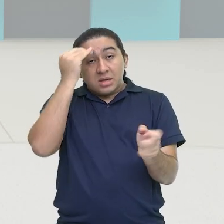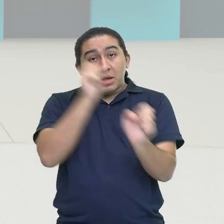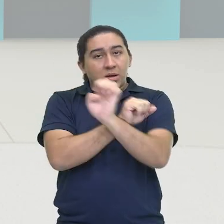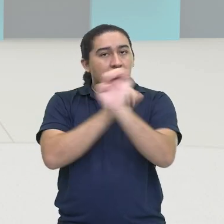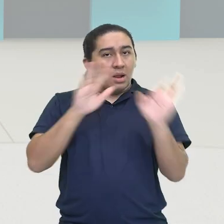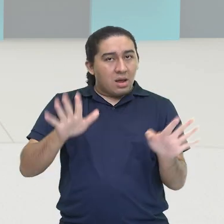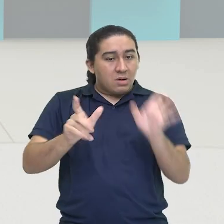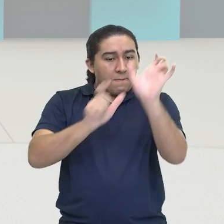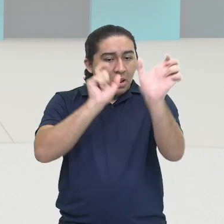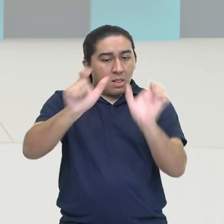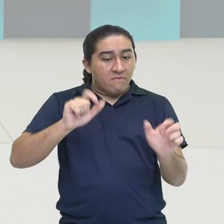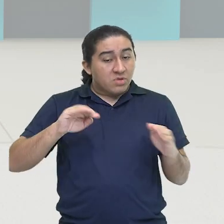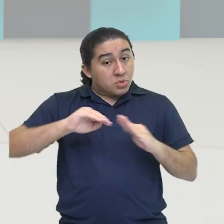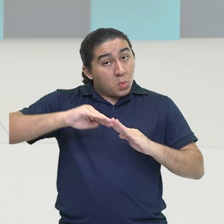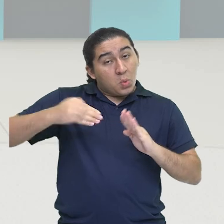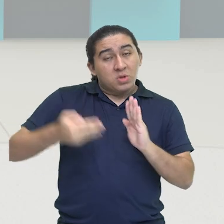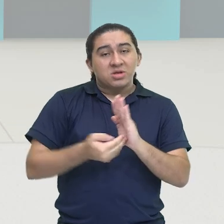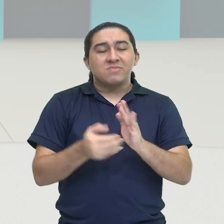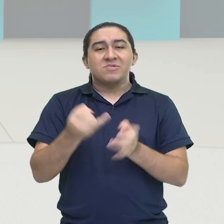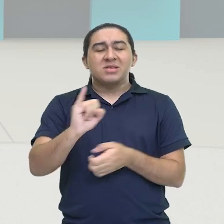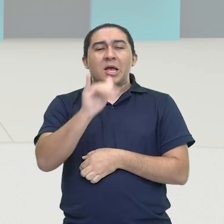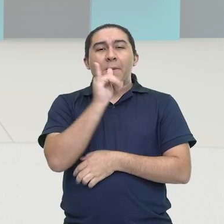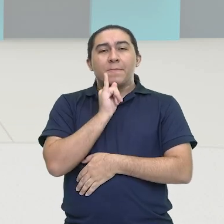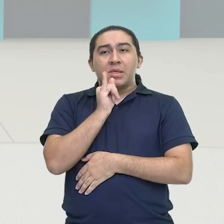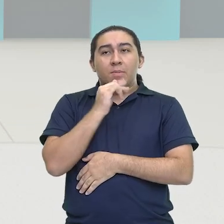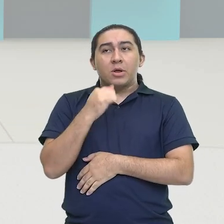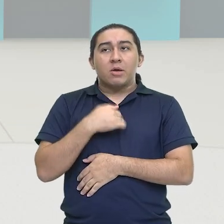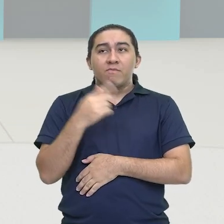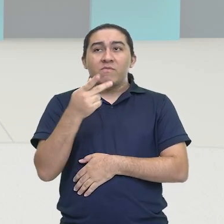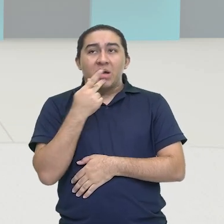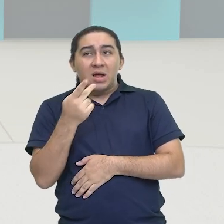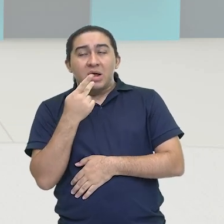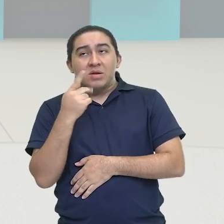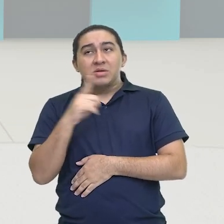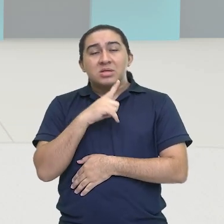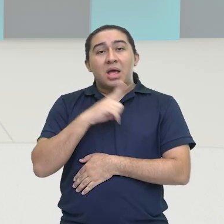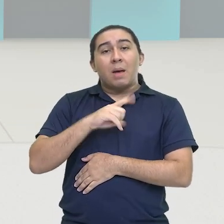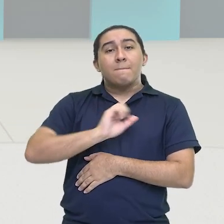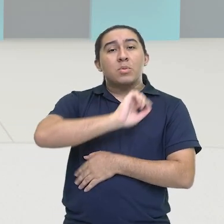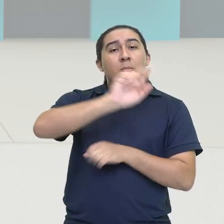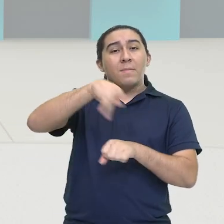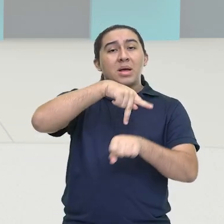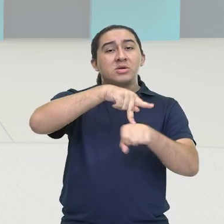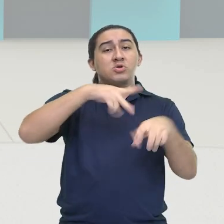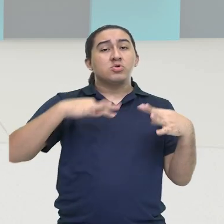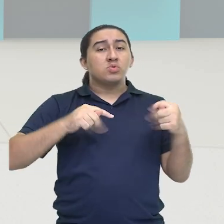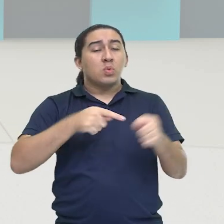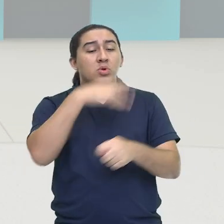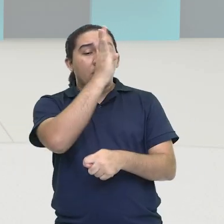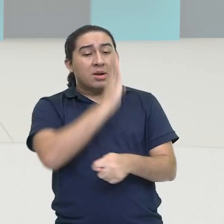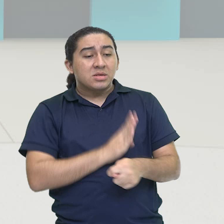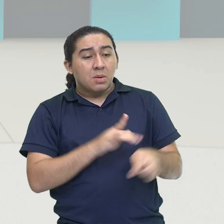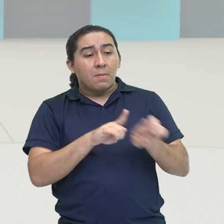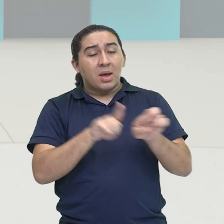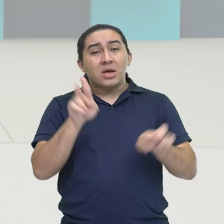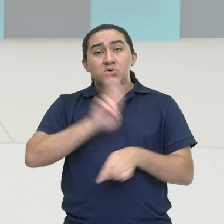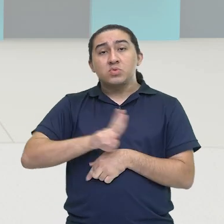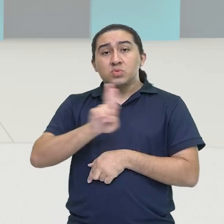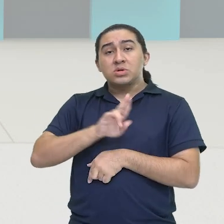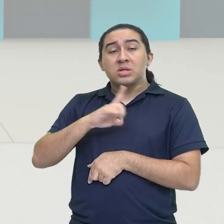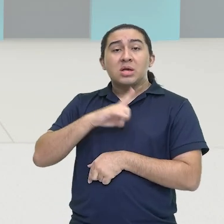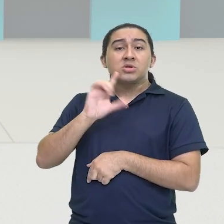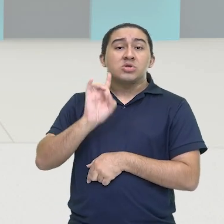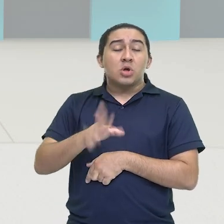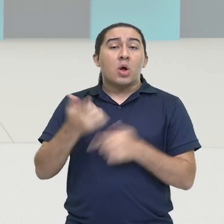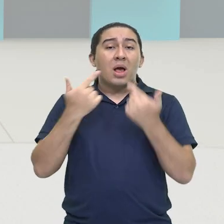qual palavra for. Se eu for falar, né, uma mensagem nacional com a linguagem regional,